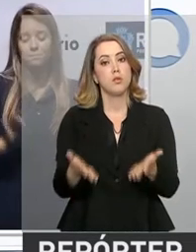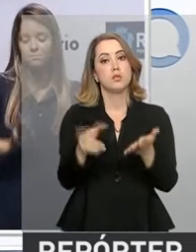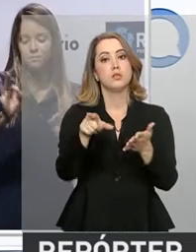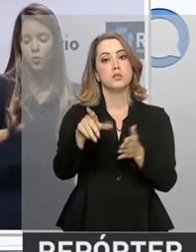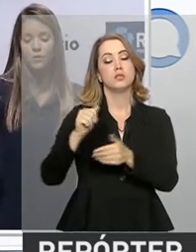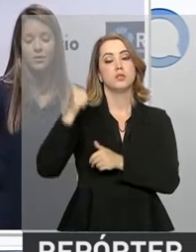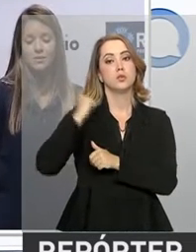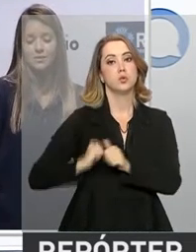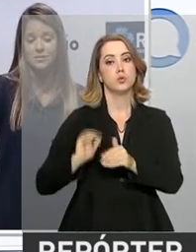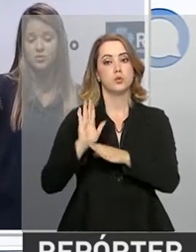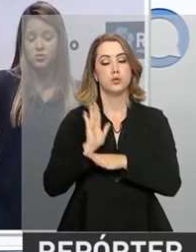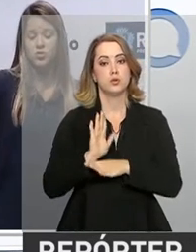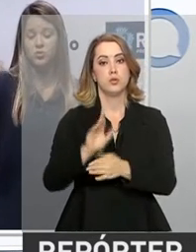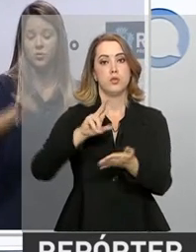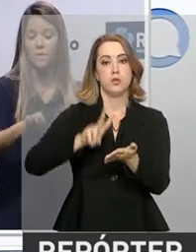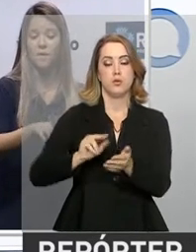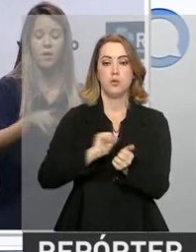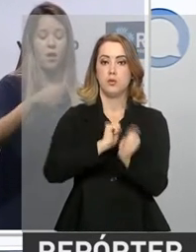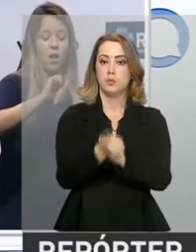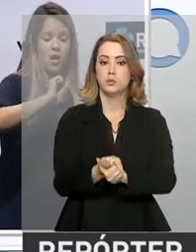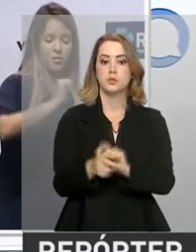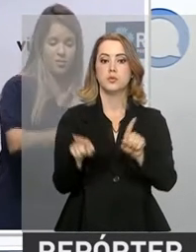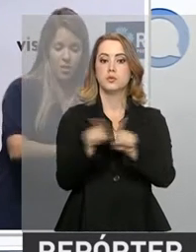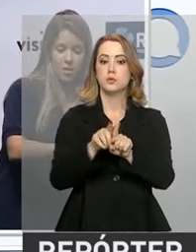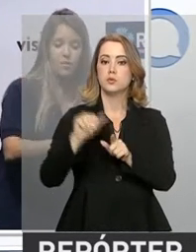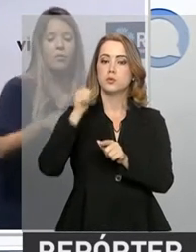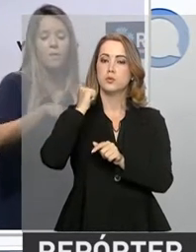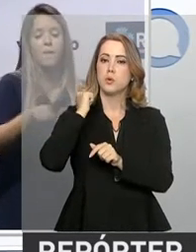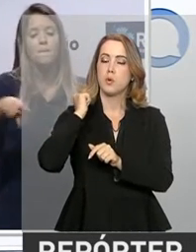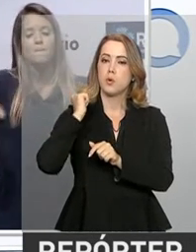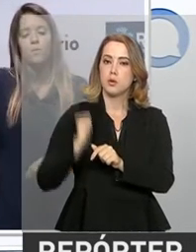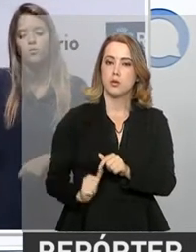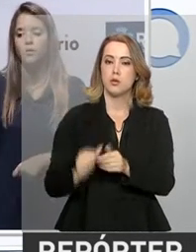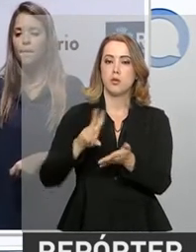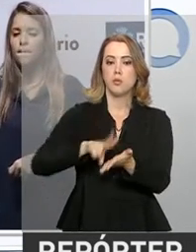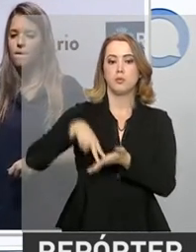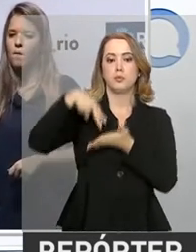bolsa atleta e a bolsa pódio quem é